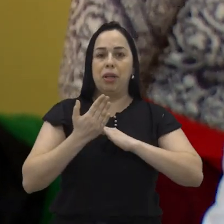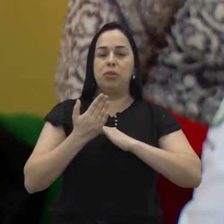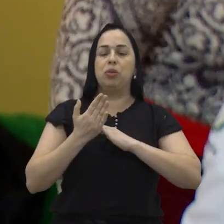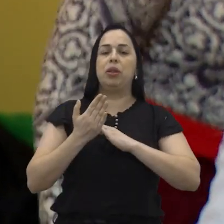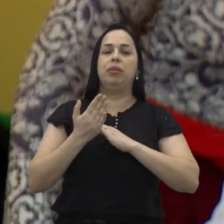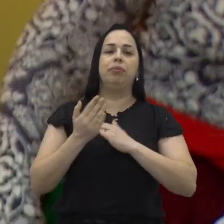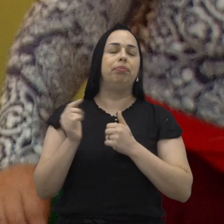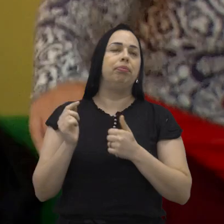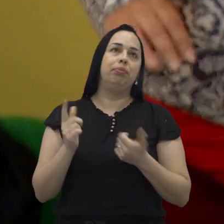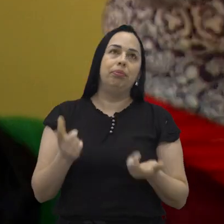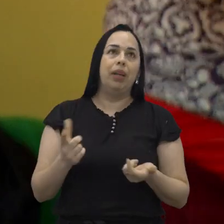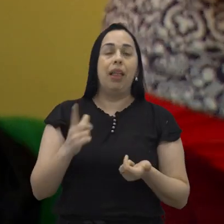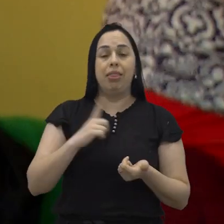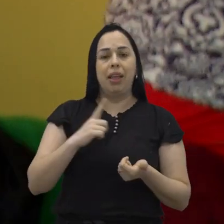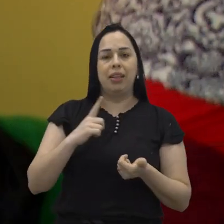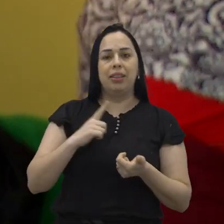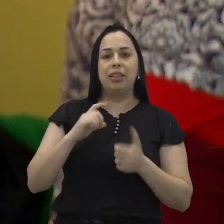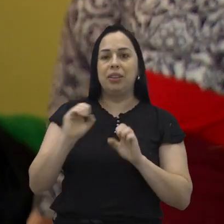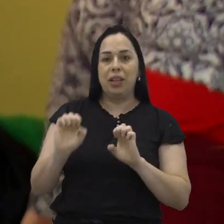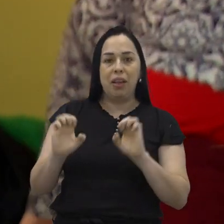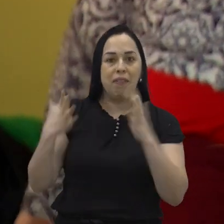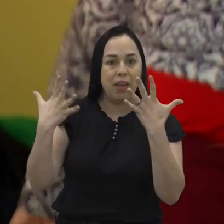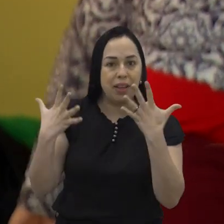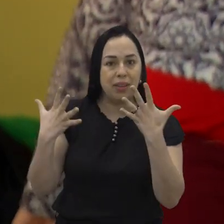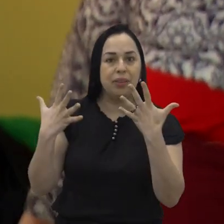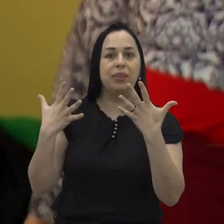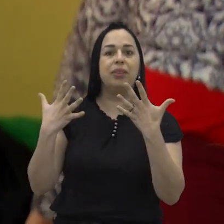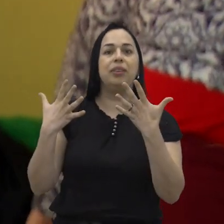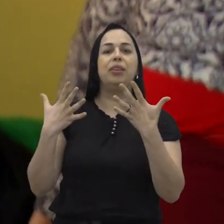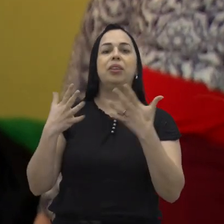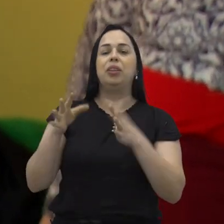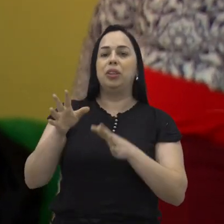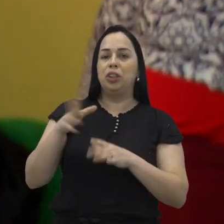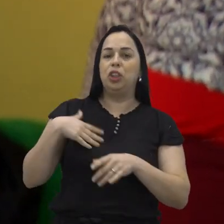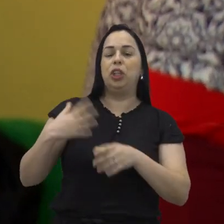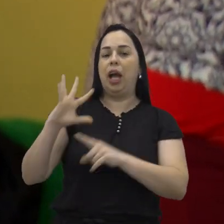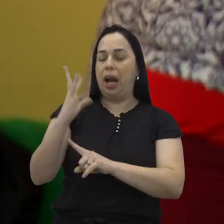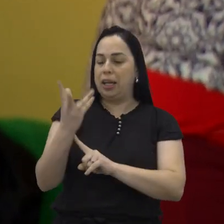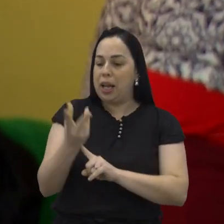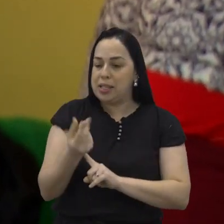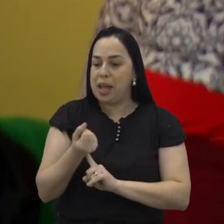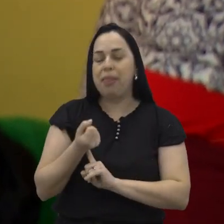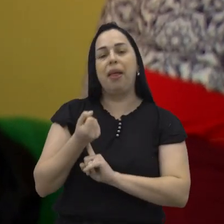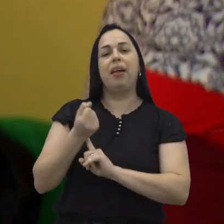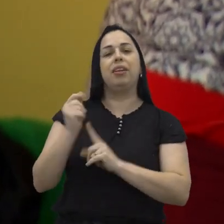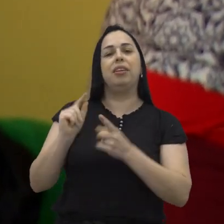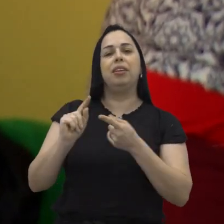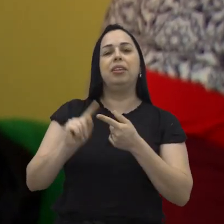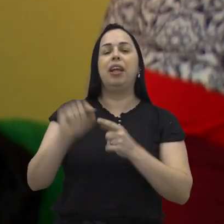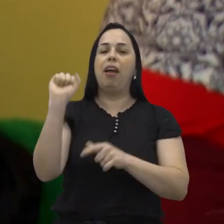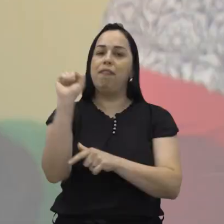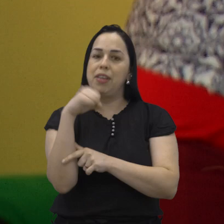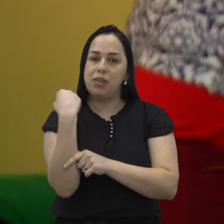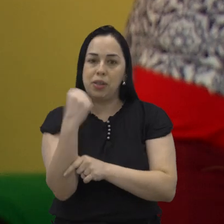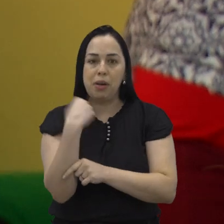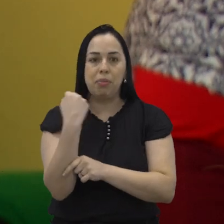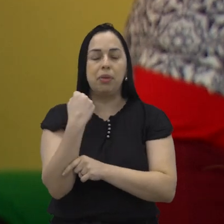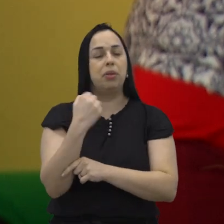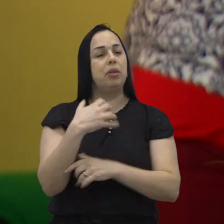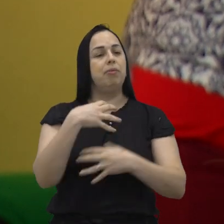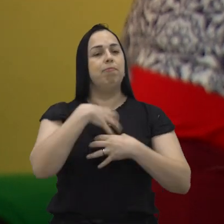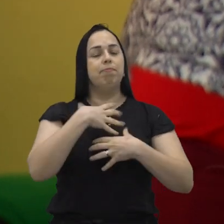atividades, a gente tem atividade de artesanato, tem a fisioterapia. É